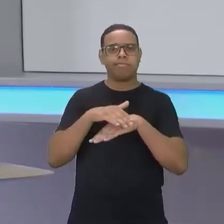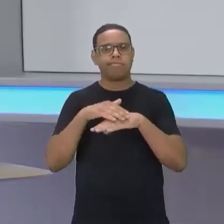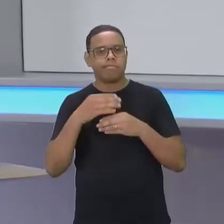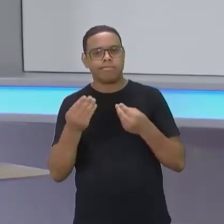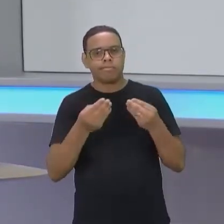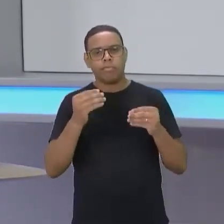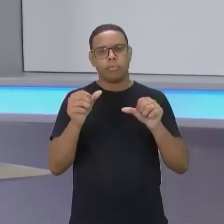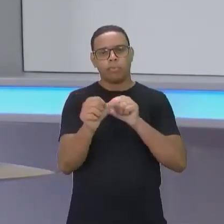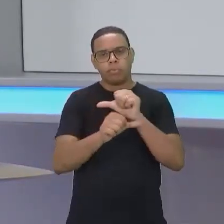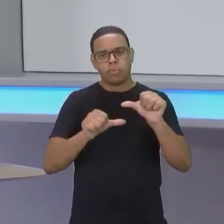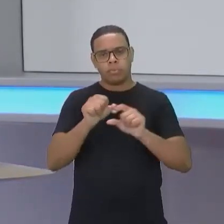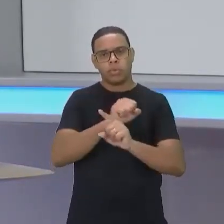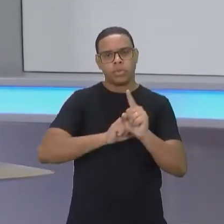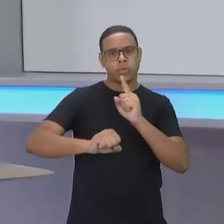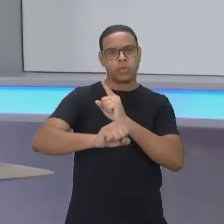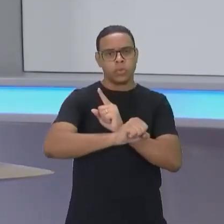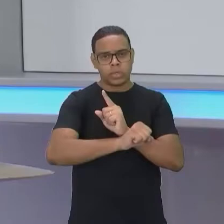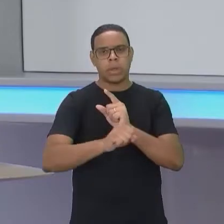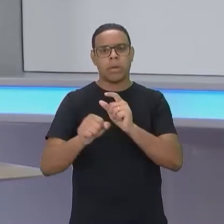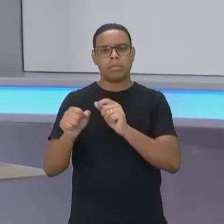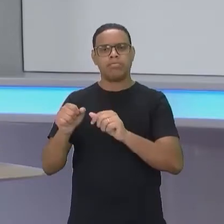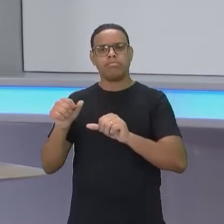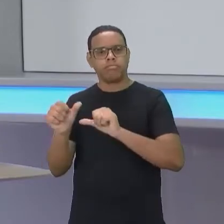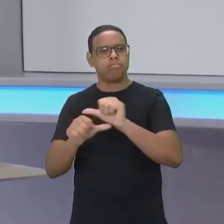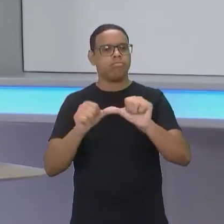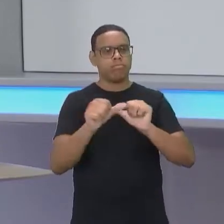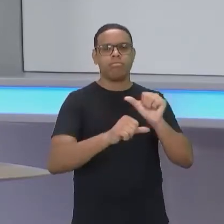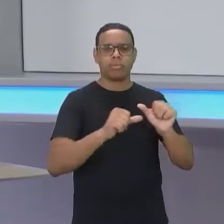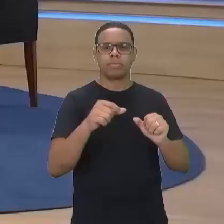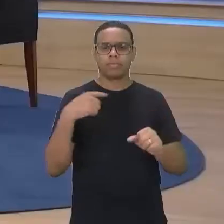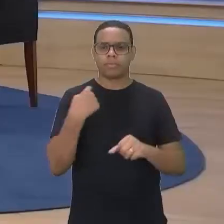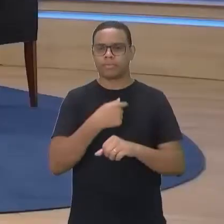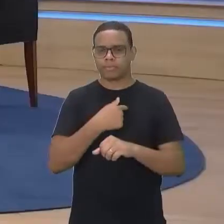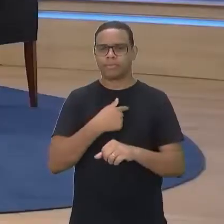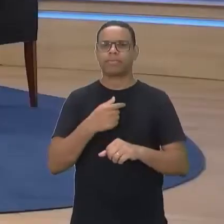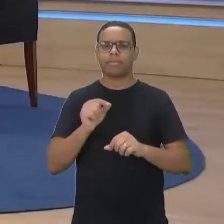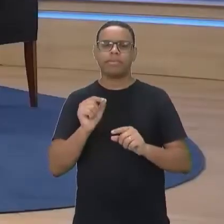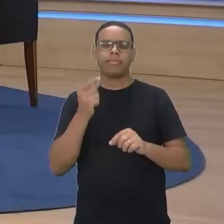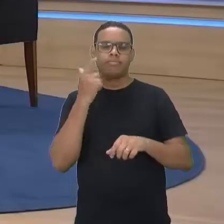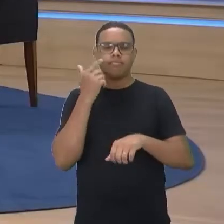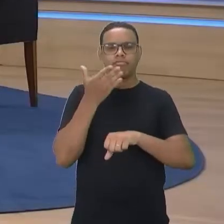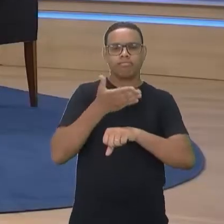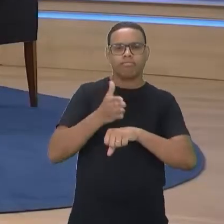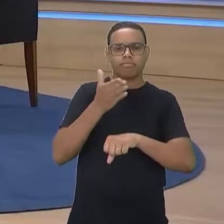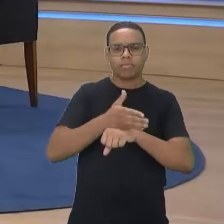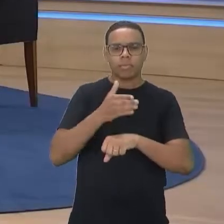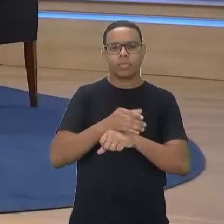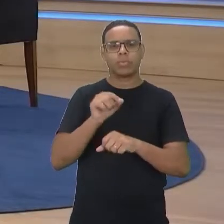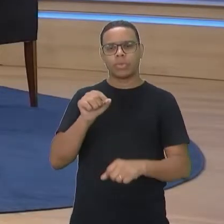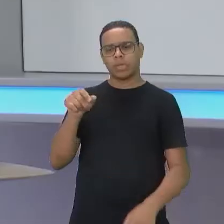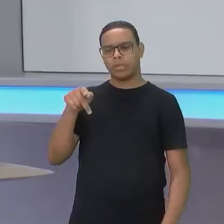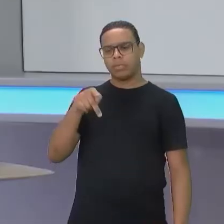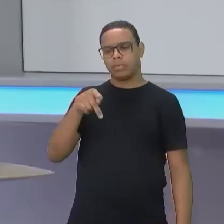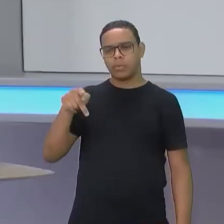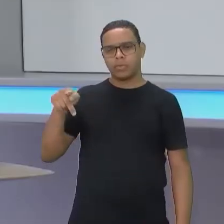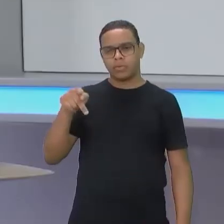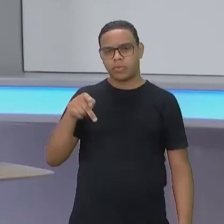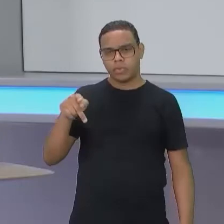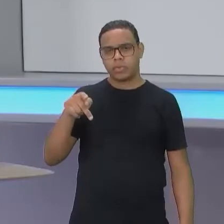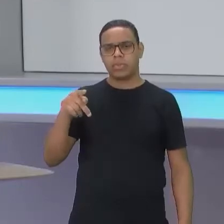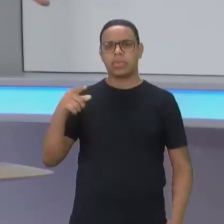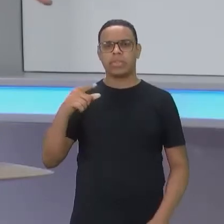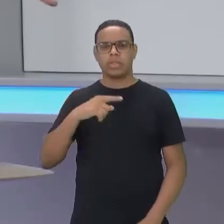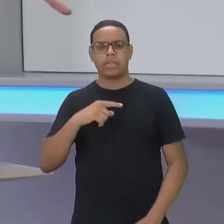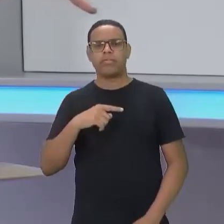conversa de mudanças sociais e tal, a gente estava fazendo assim um exercício que era o professor se deslocar do